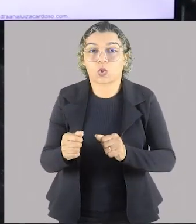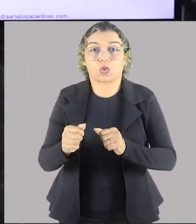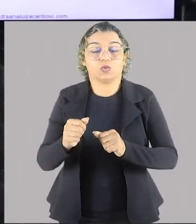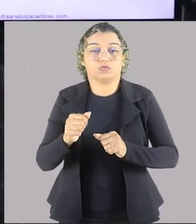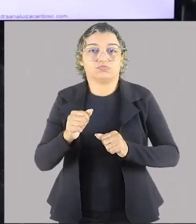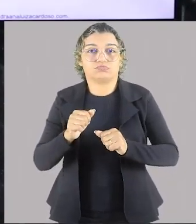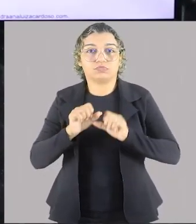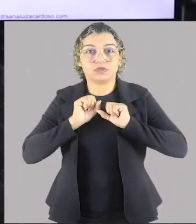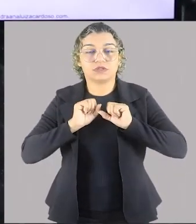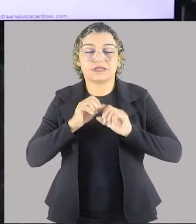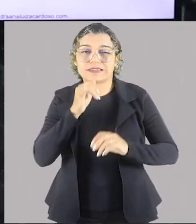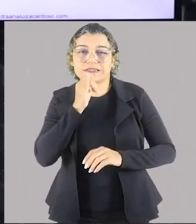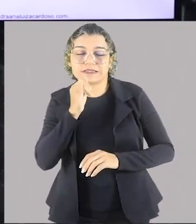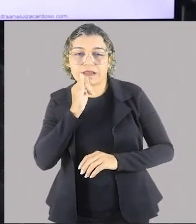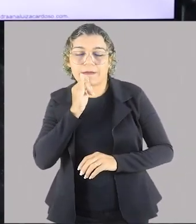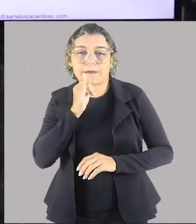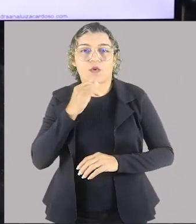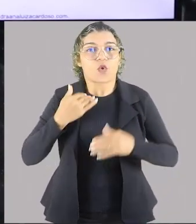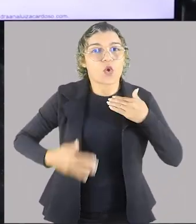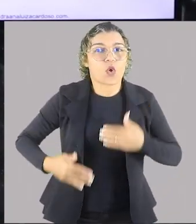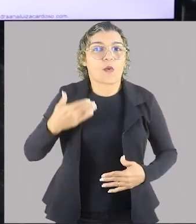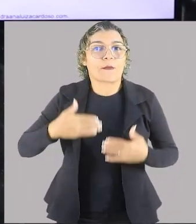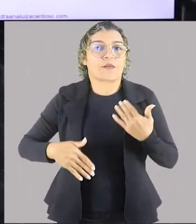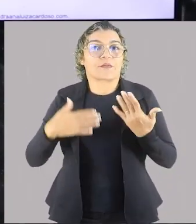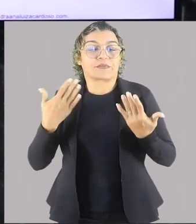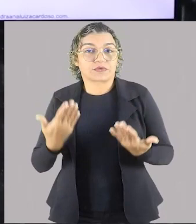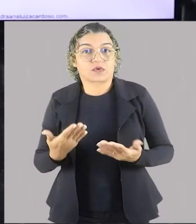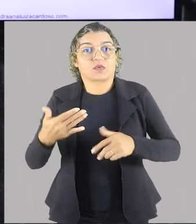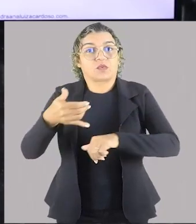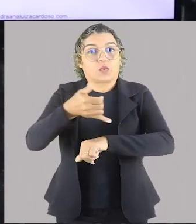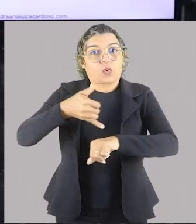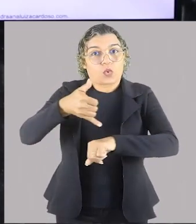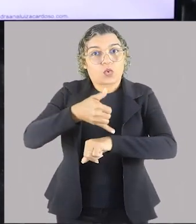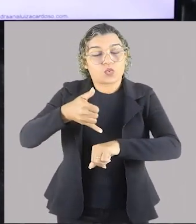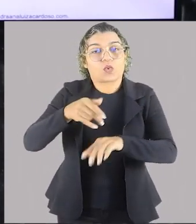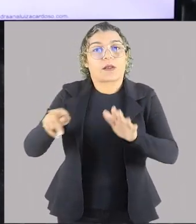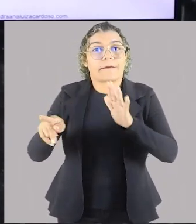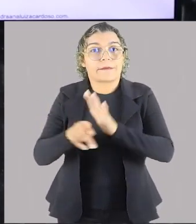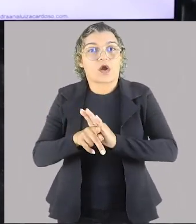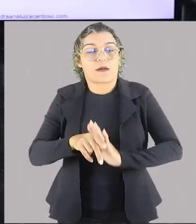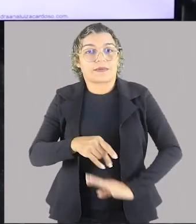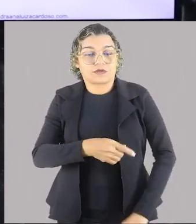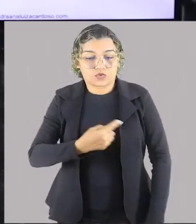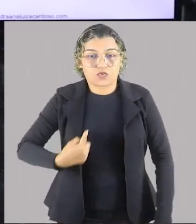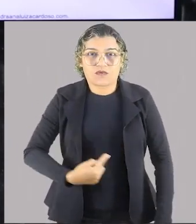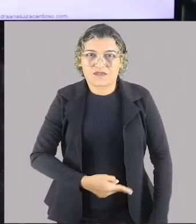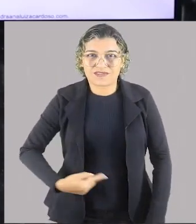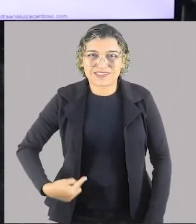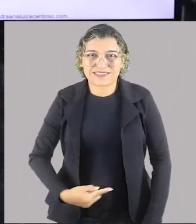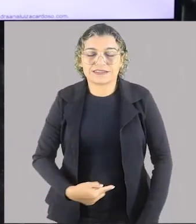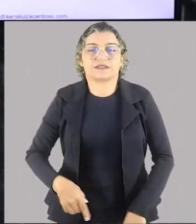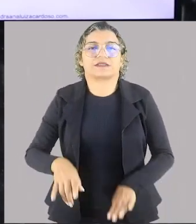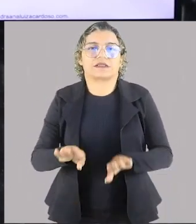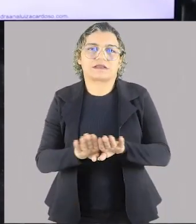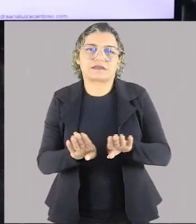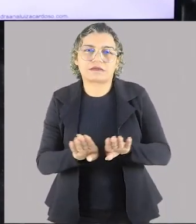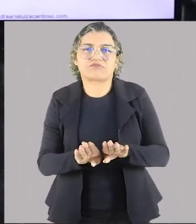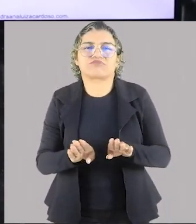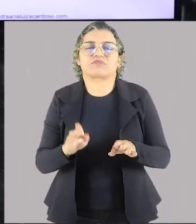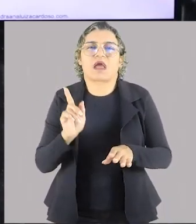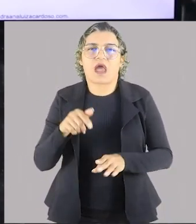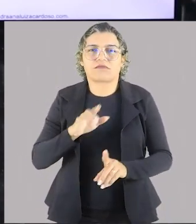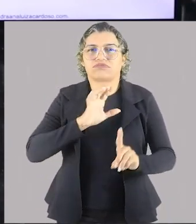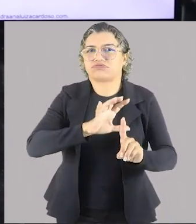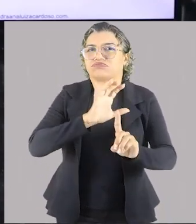corpo. Então, essas gorduras viscerais, elas são altamente maléficas. Por quê? Porque elas